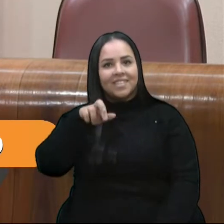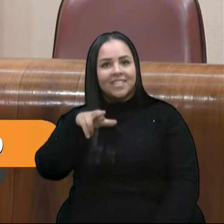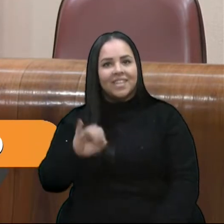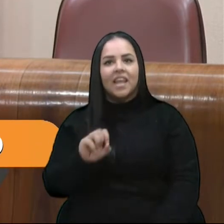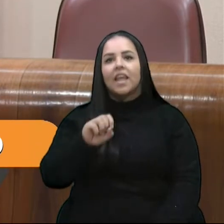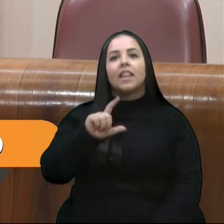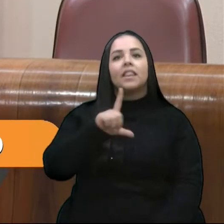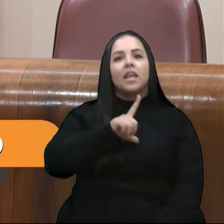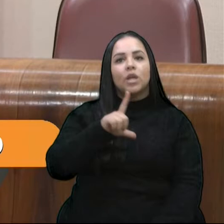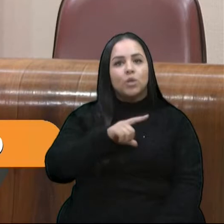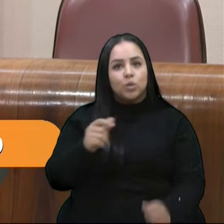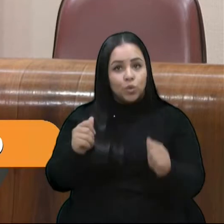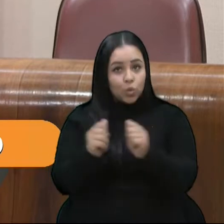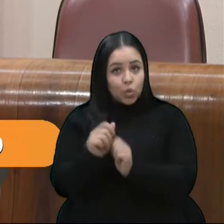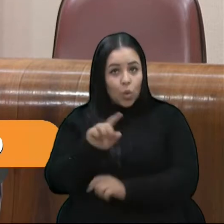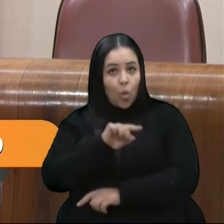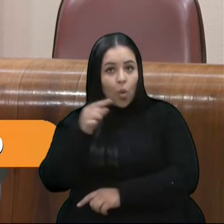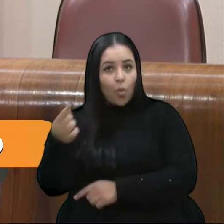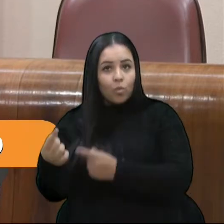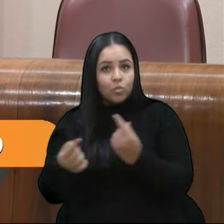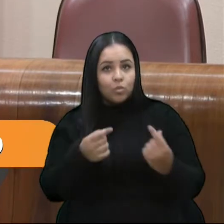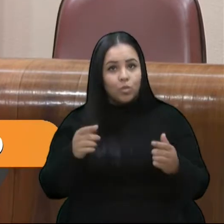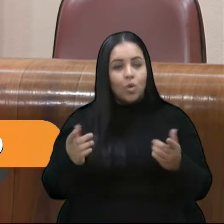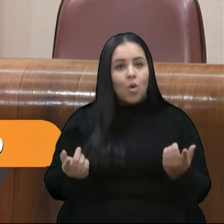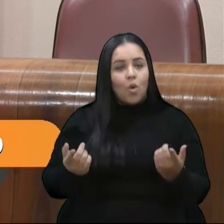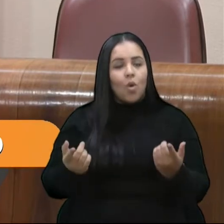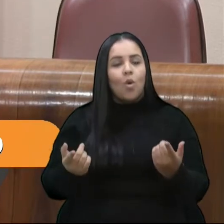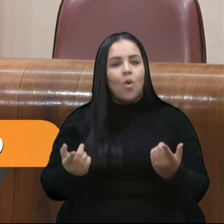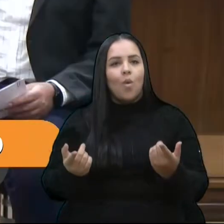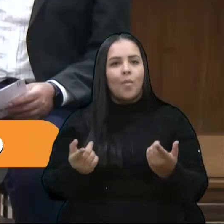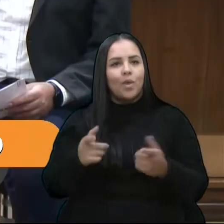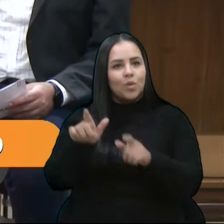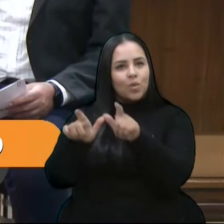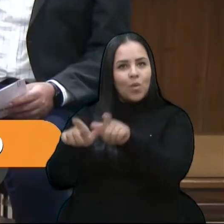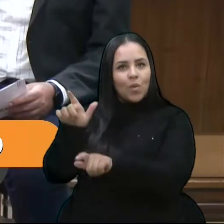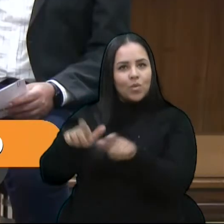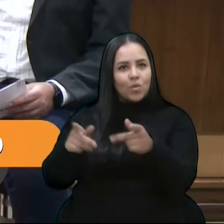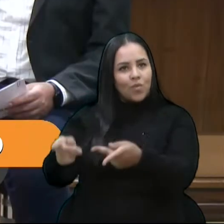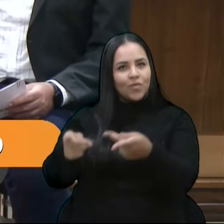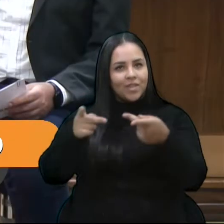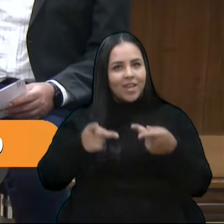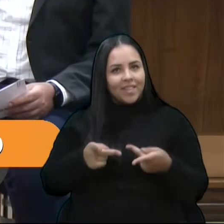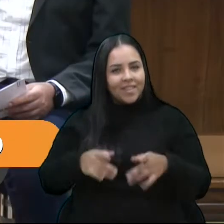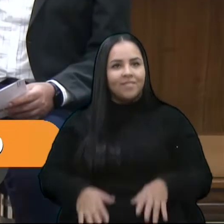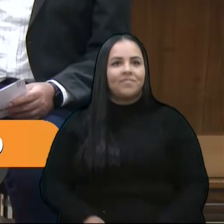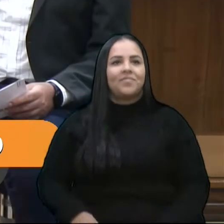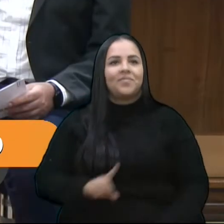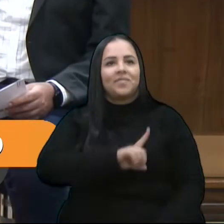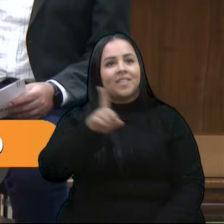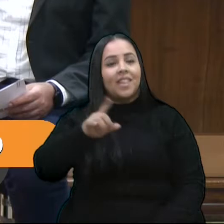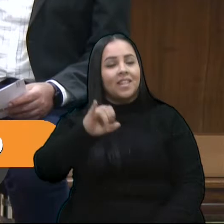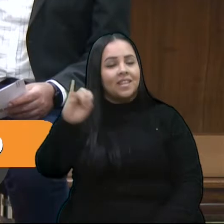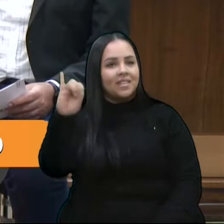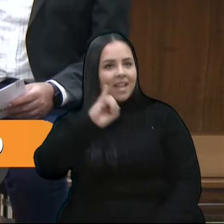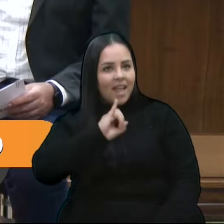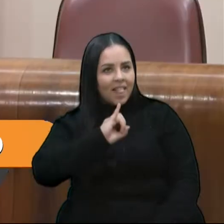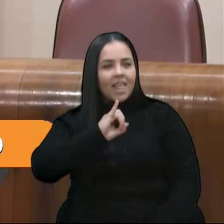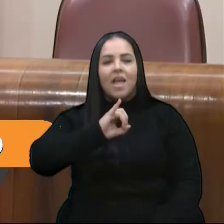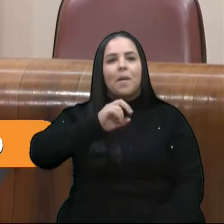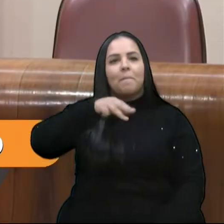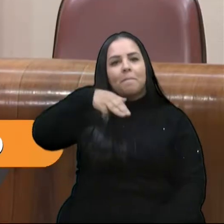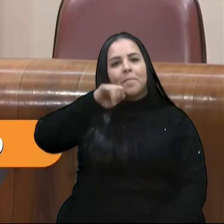convidados. Da Itália, de Milão, está com a